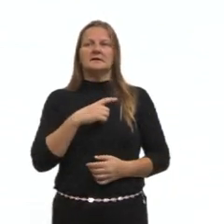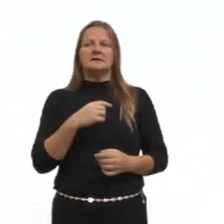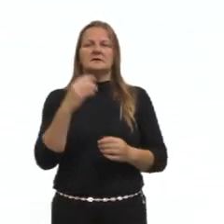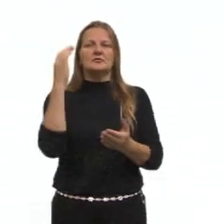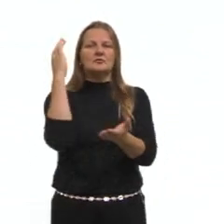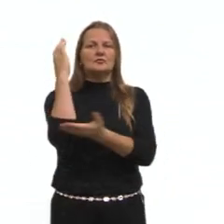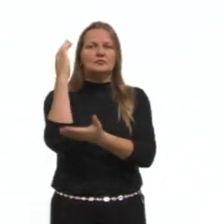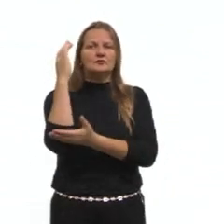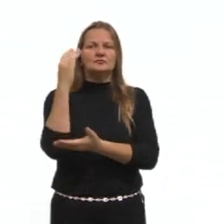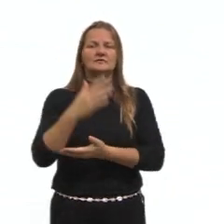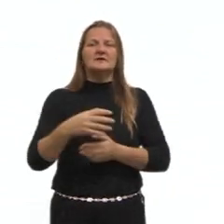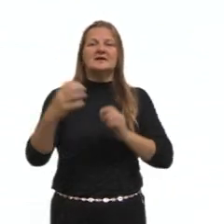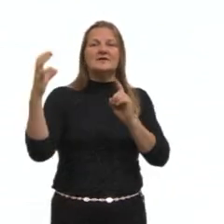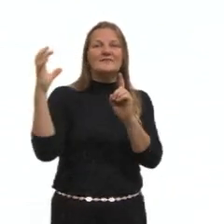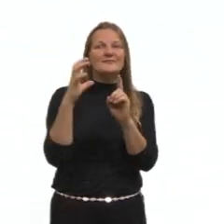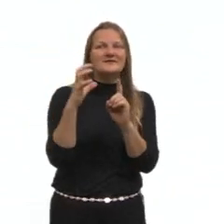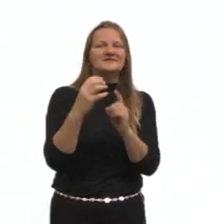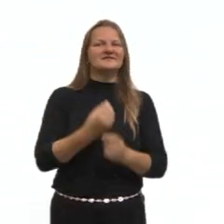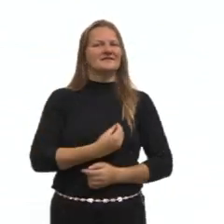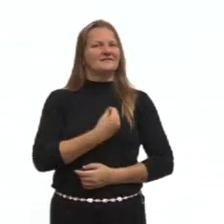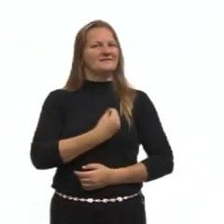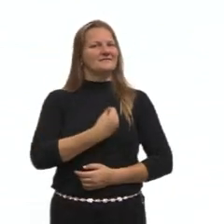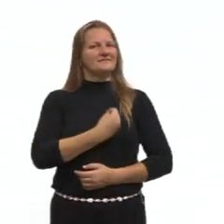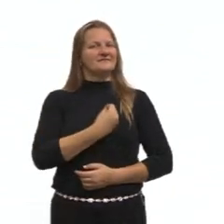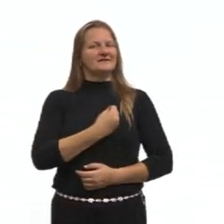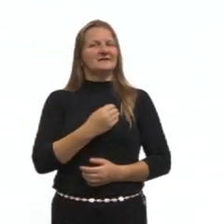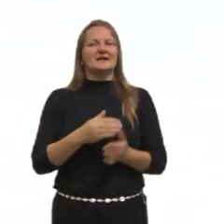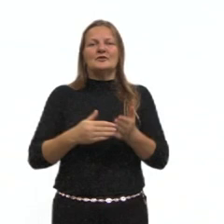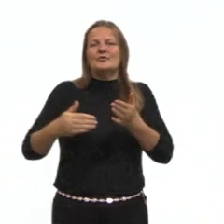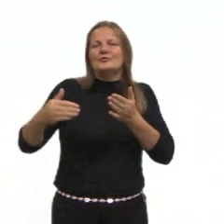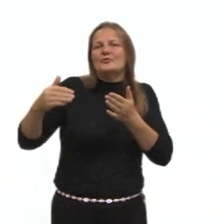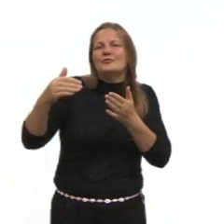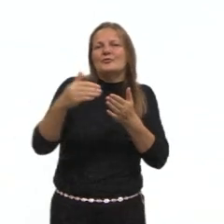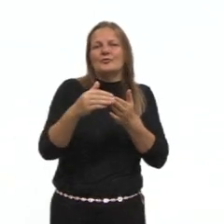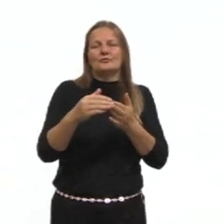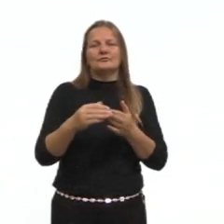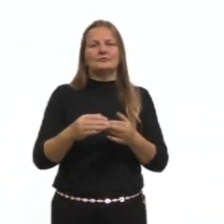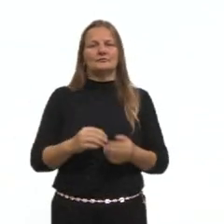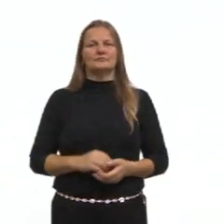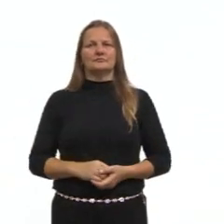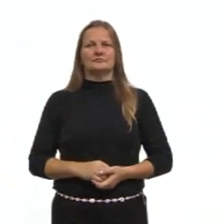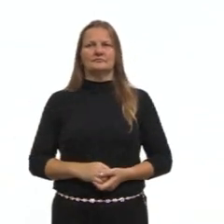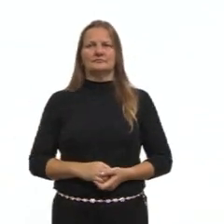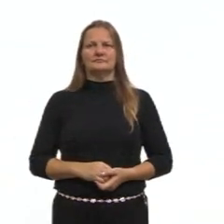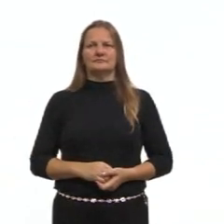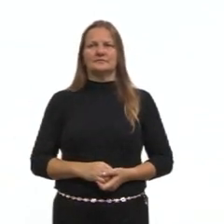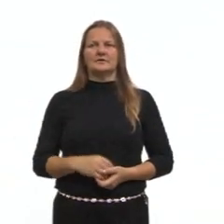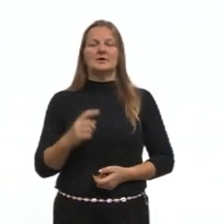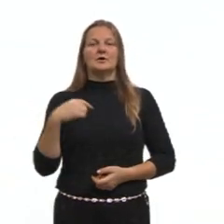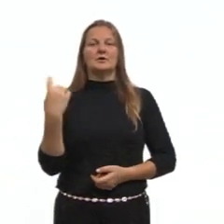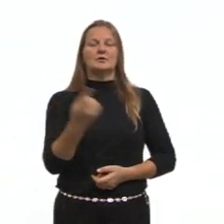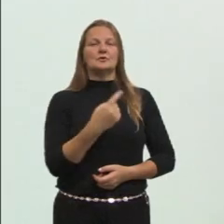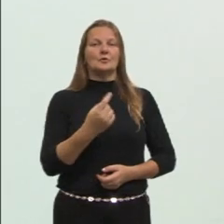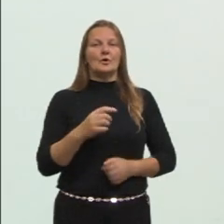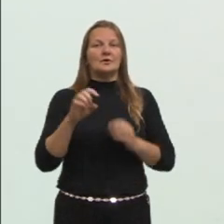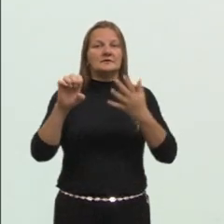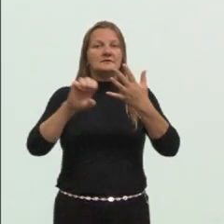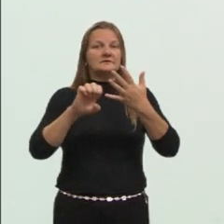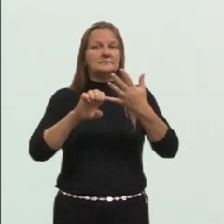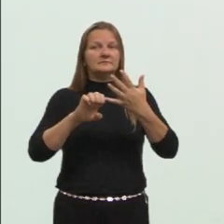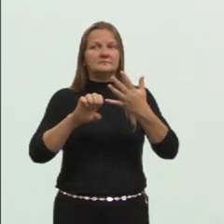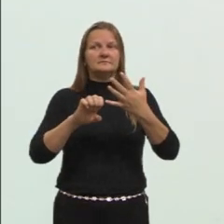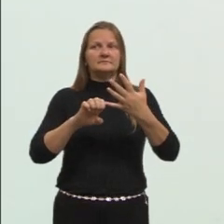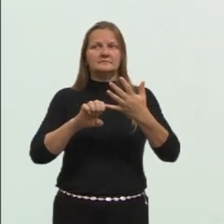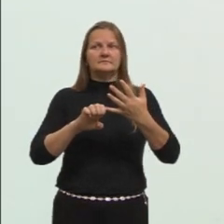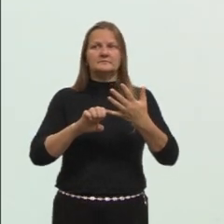desmatamento influencia diretamente a vida de tudo mesmo que não seja próximo da gente né E nós somos uma espécie que